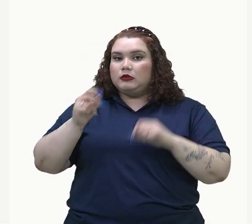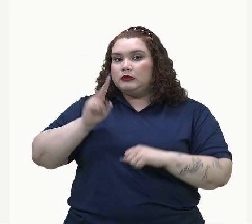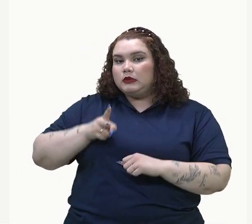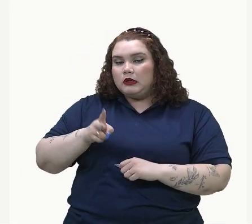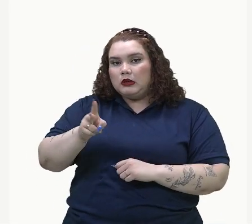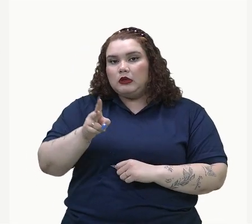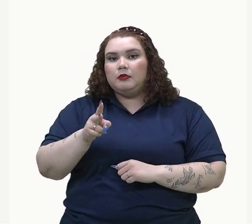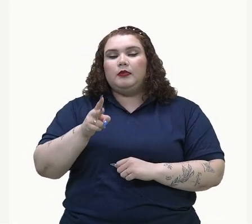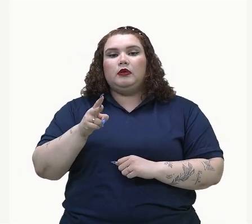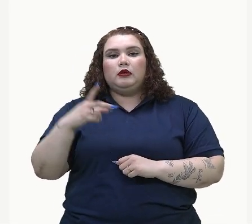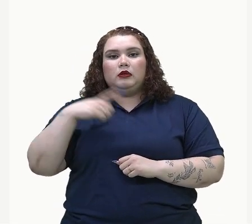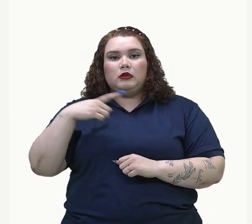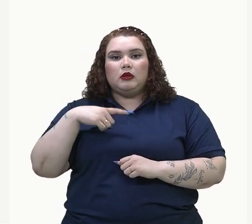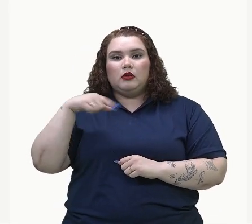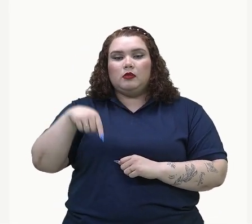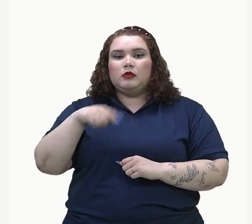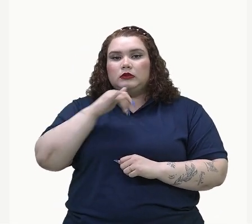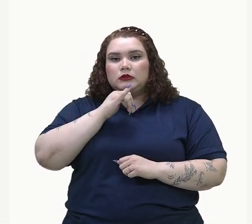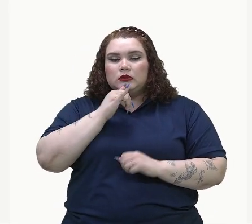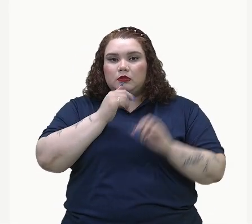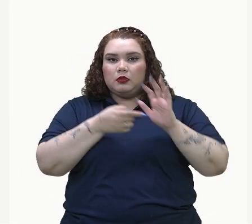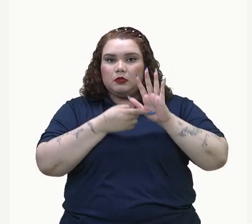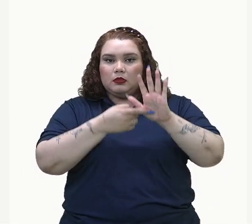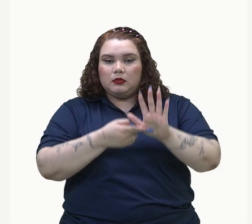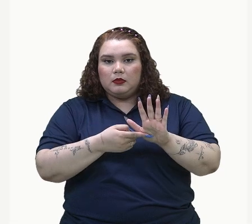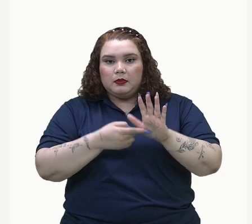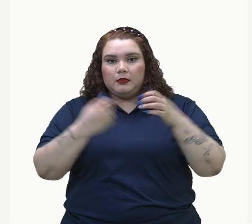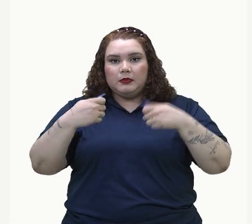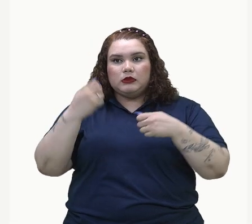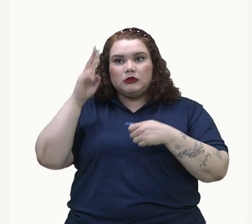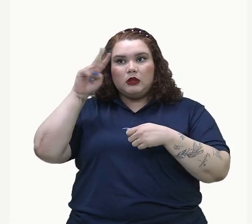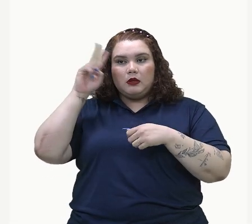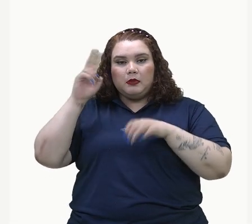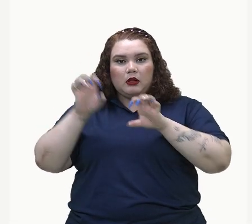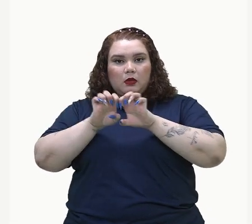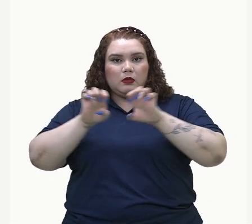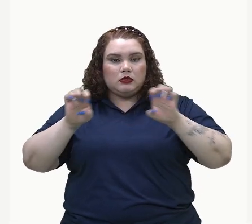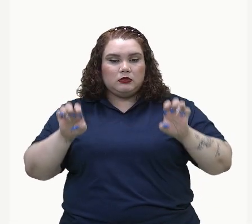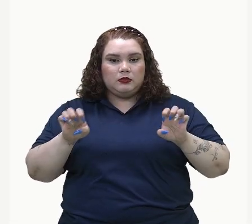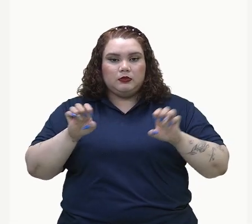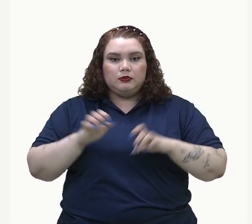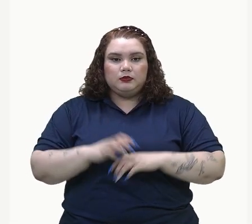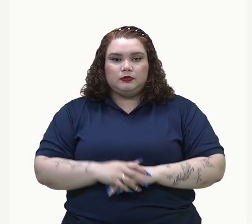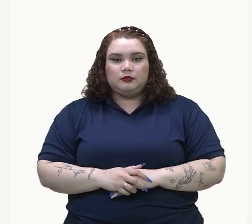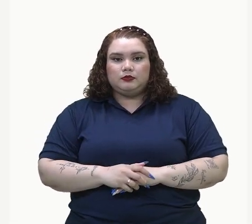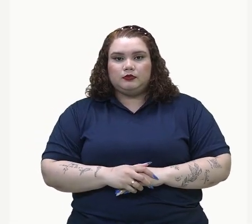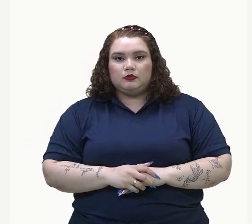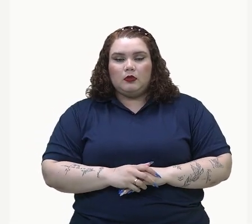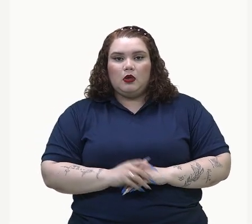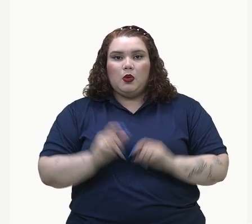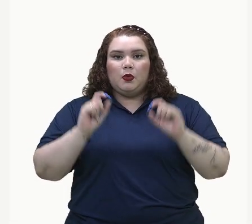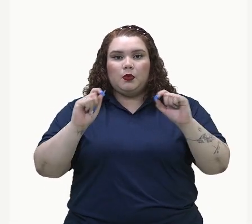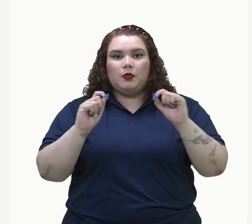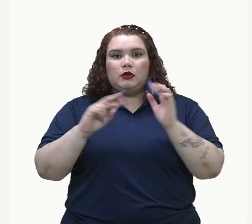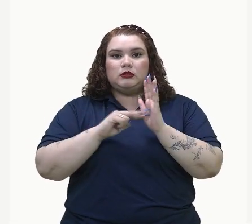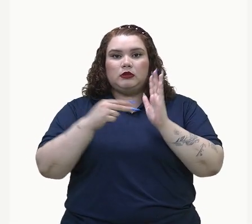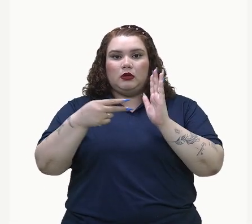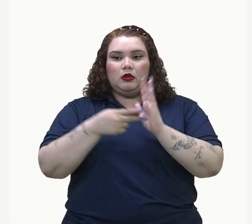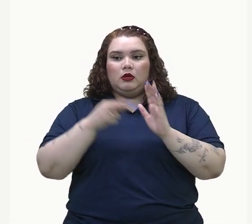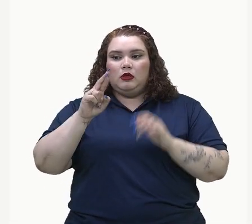ao fazê-lo, eu preciso lembrar do esquema. O que é um receptor elétrico?